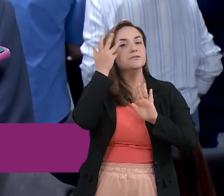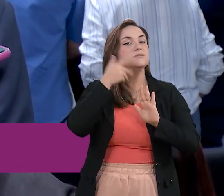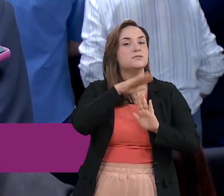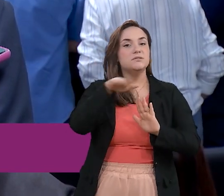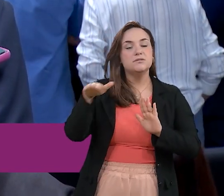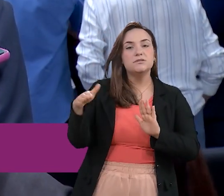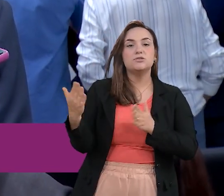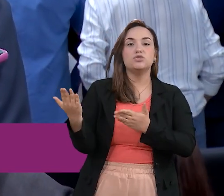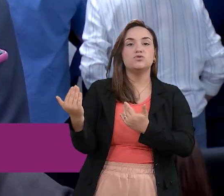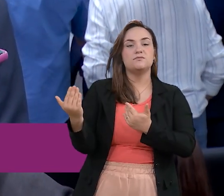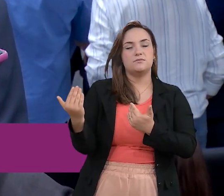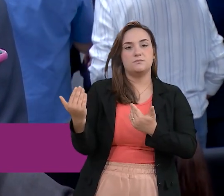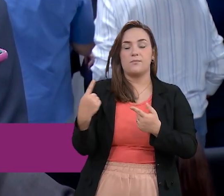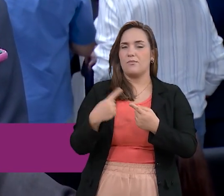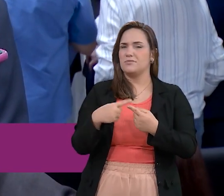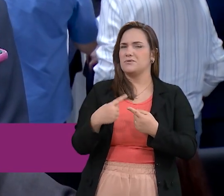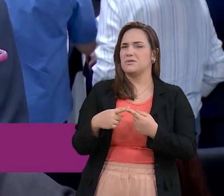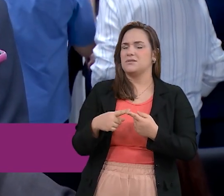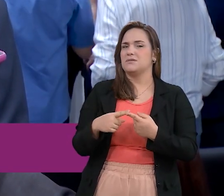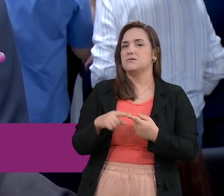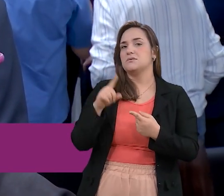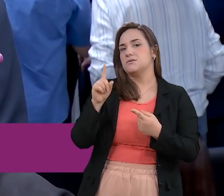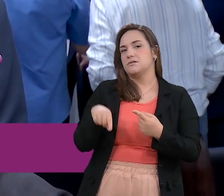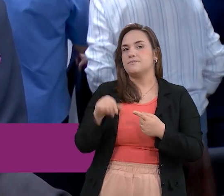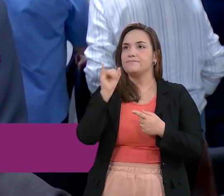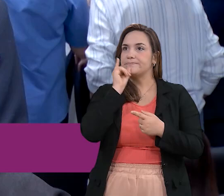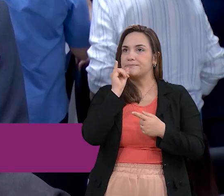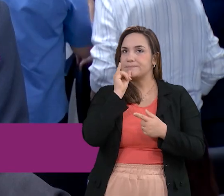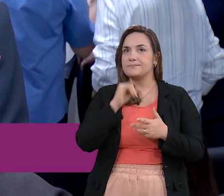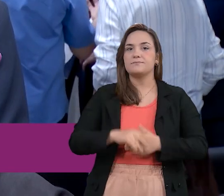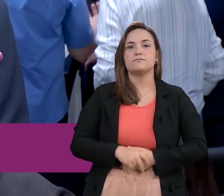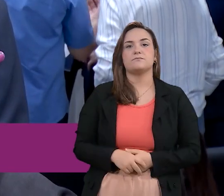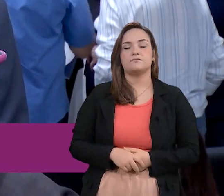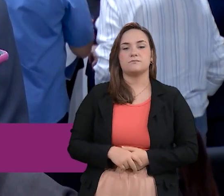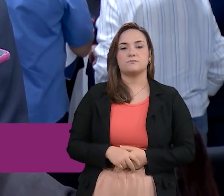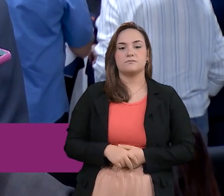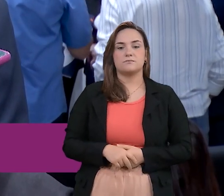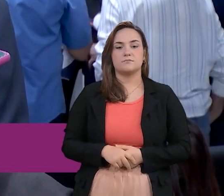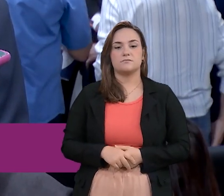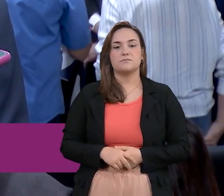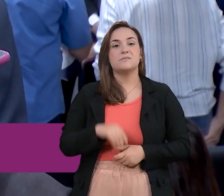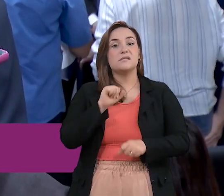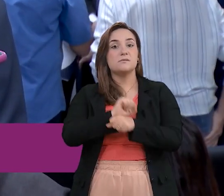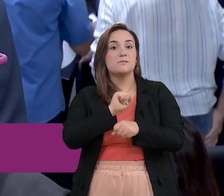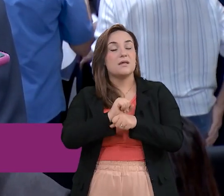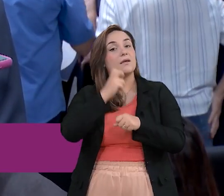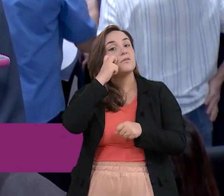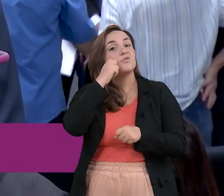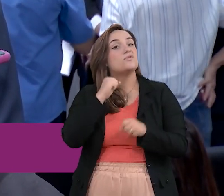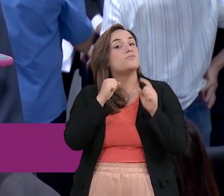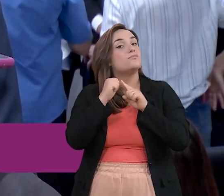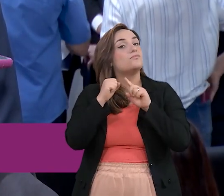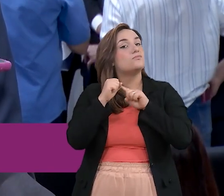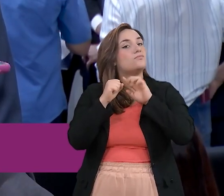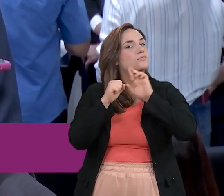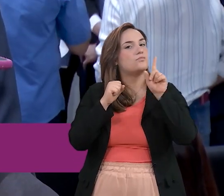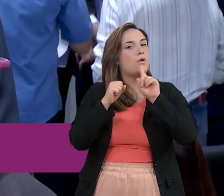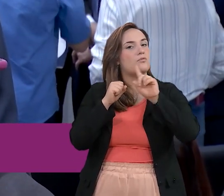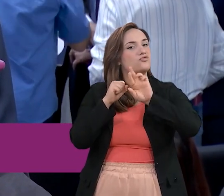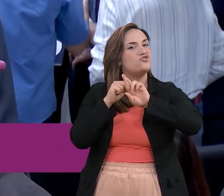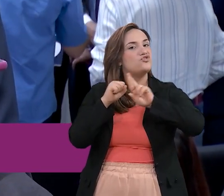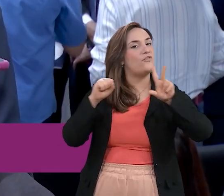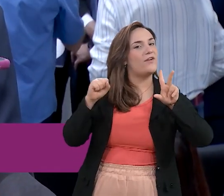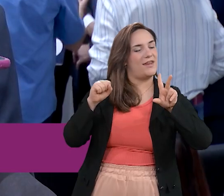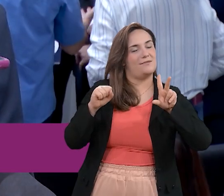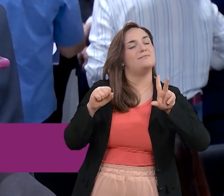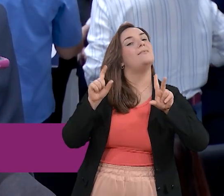eh uma vez que não é aquela situação de crianças que estão no aguardo de uma adoção né